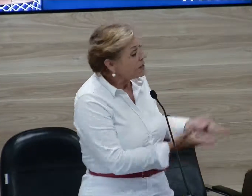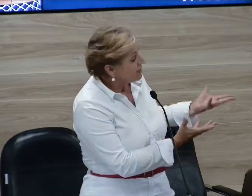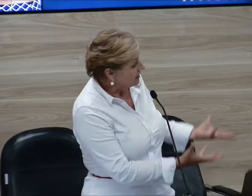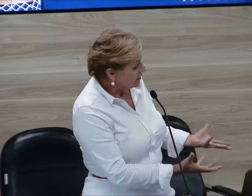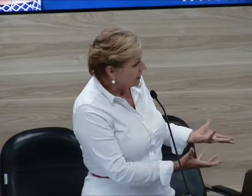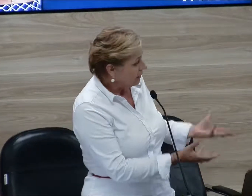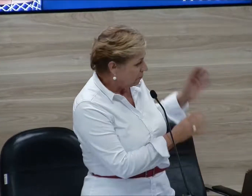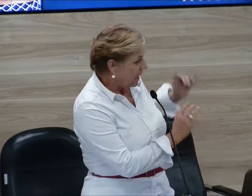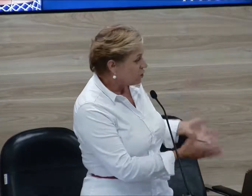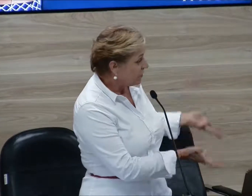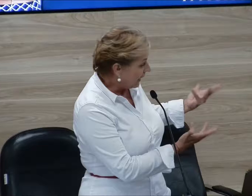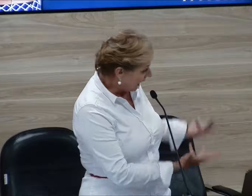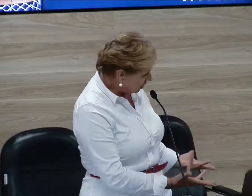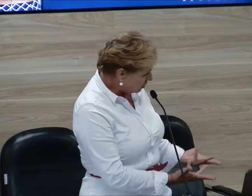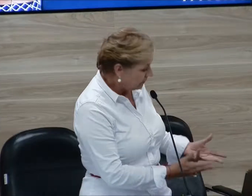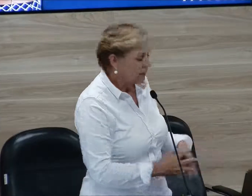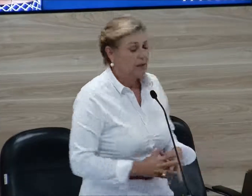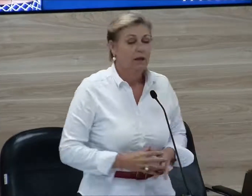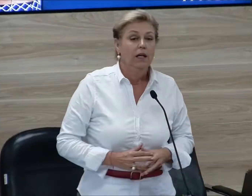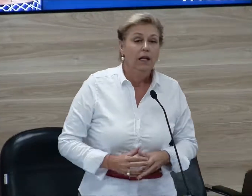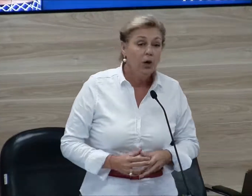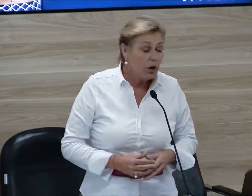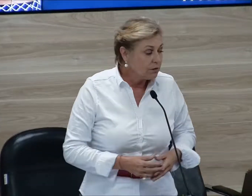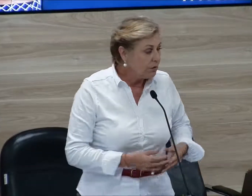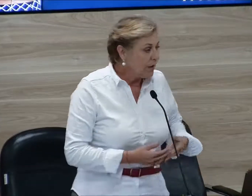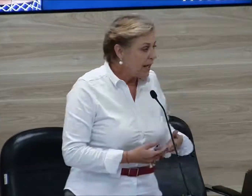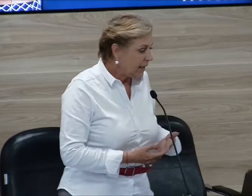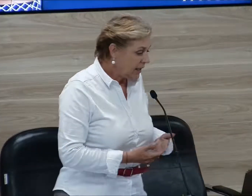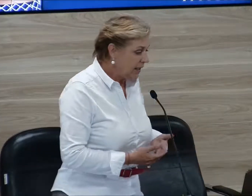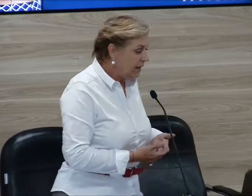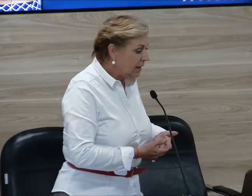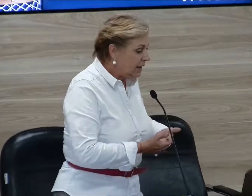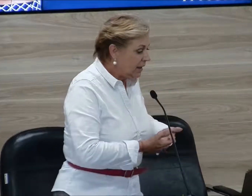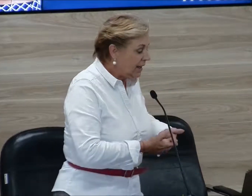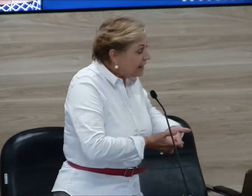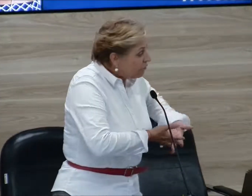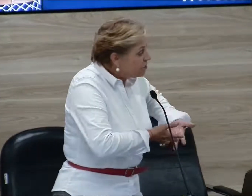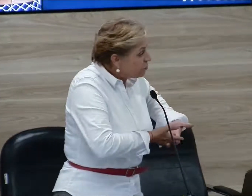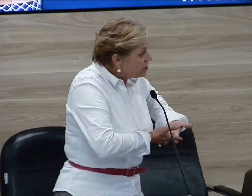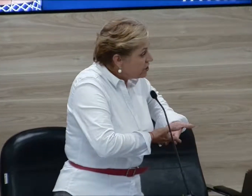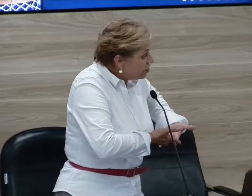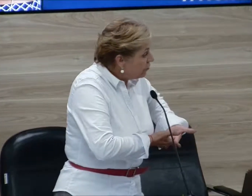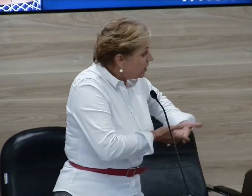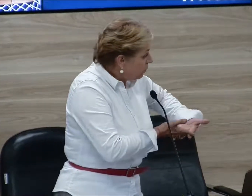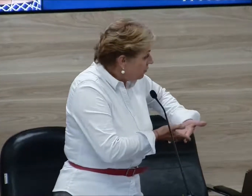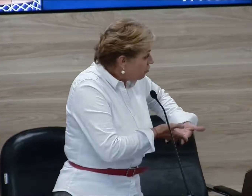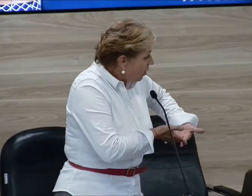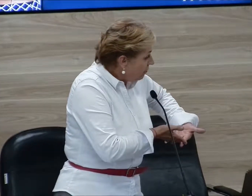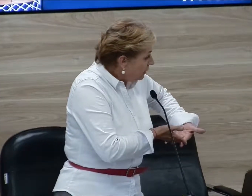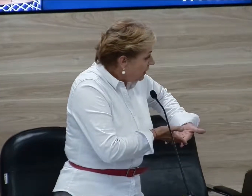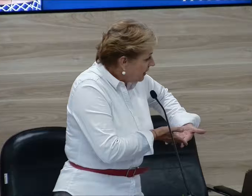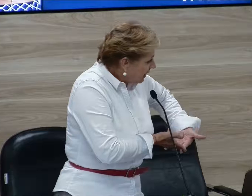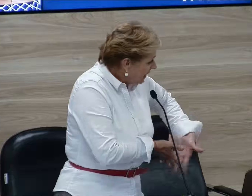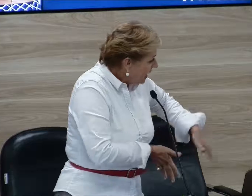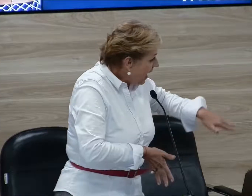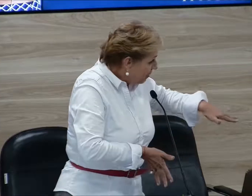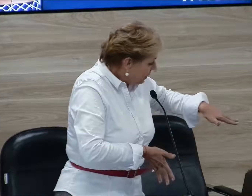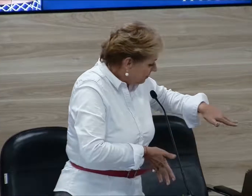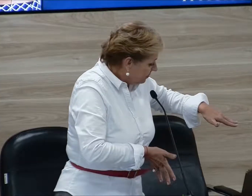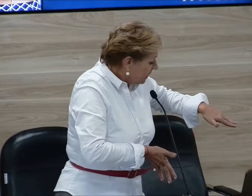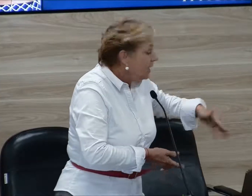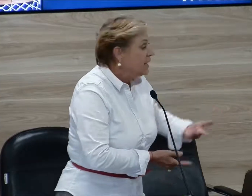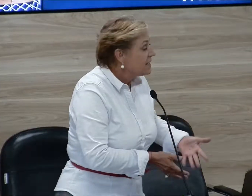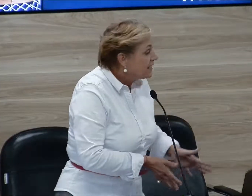que tem uma cesta embaixo da grade, e outro é que ele tem um dispositivo que, quando chove, ele